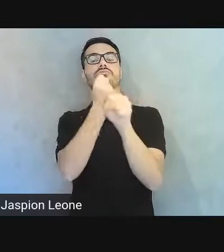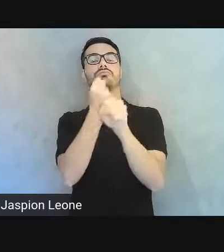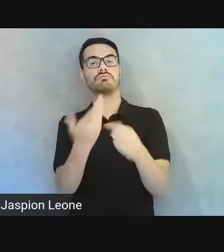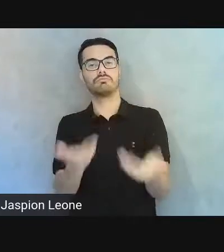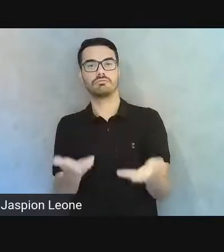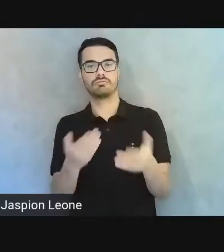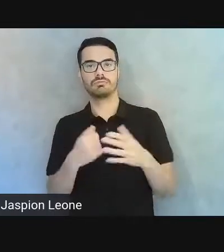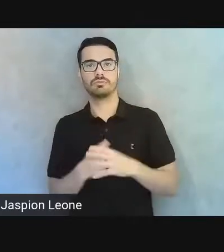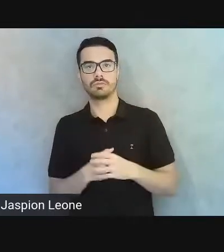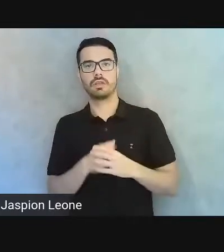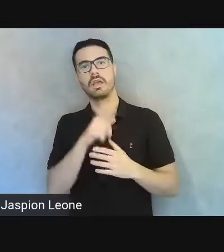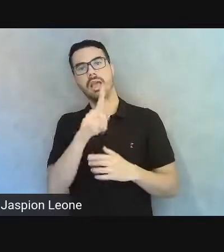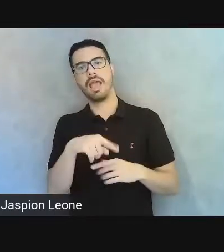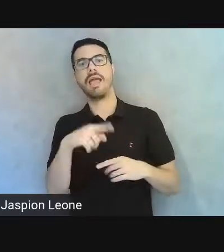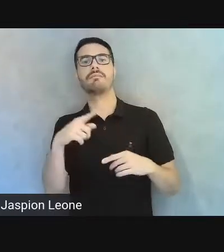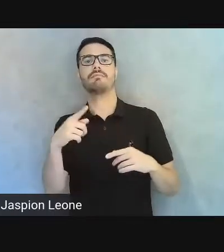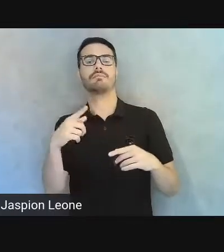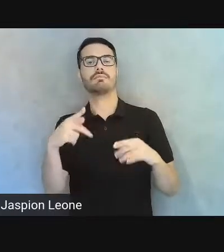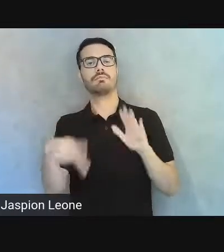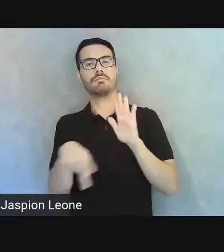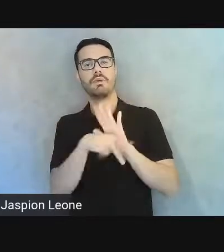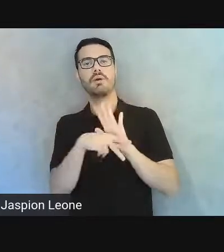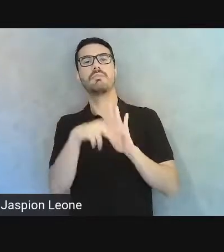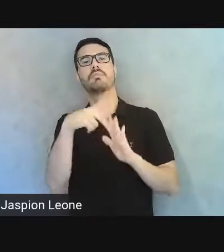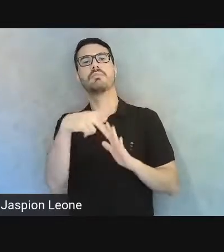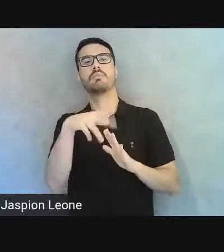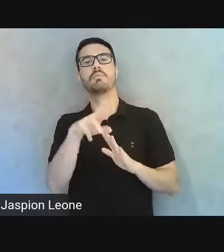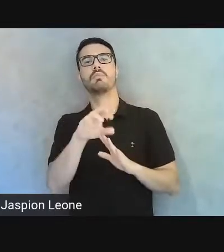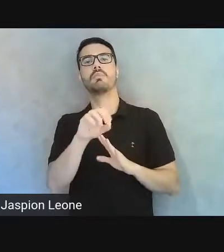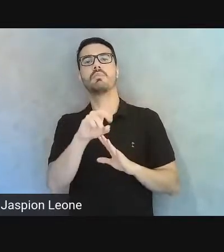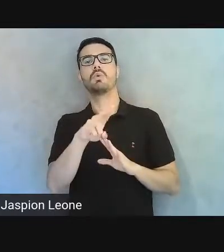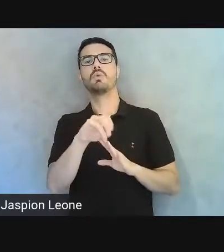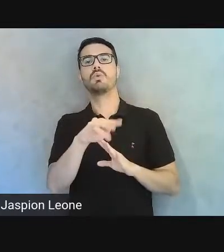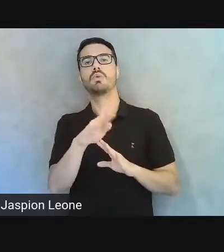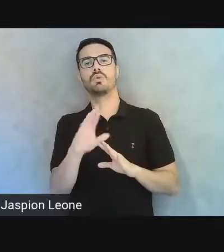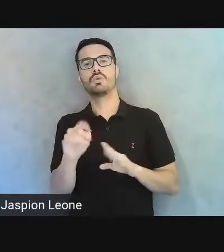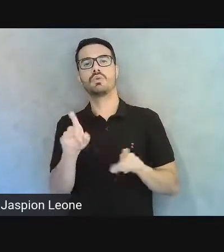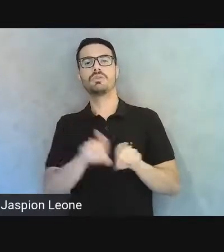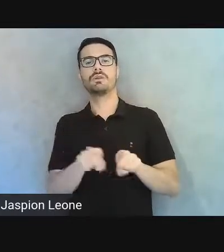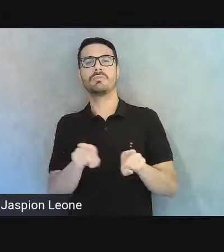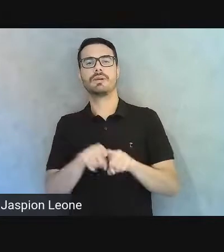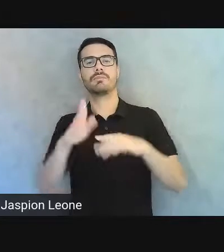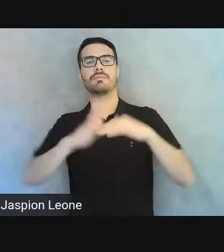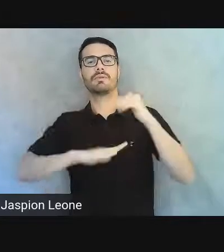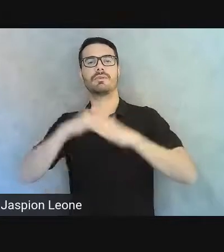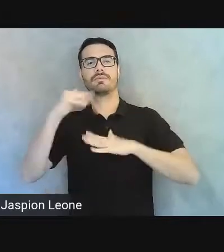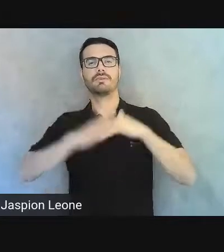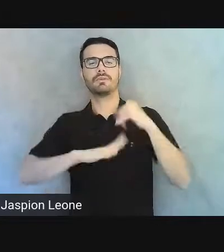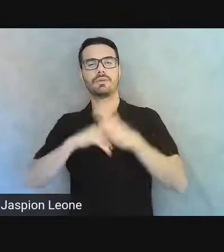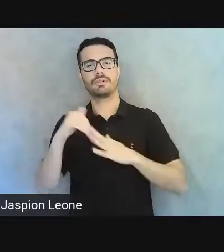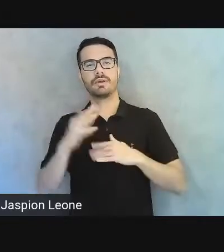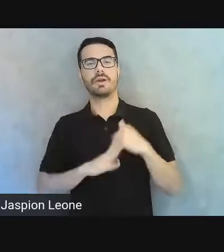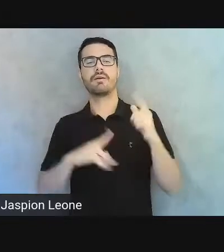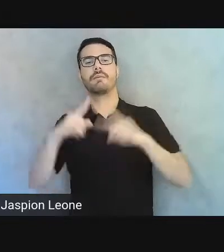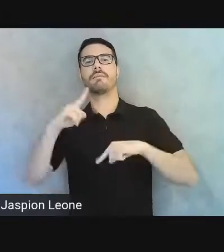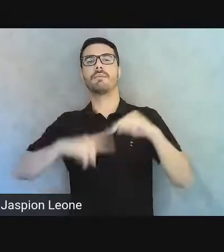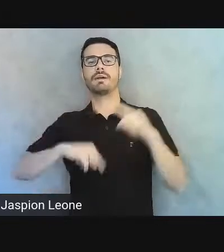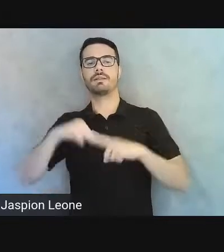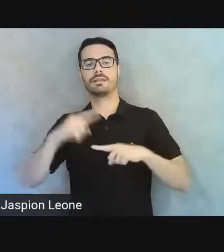pensar como produtos do orçamento profissionais capacitados, materiais escolares distribuídos e